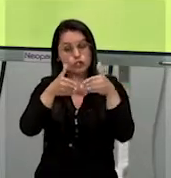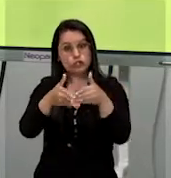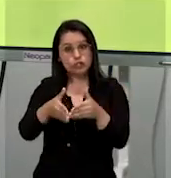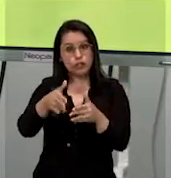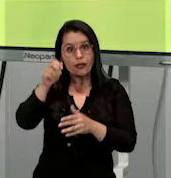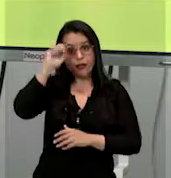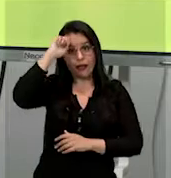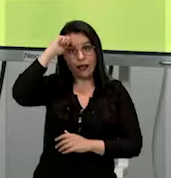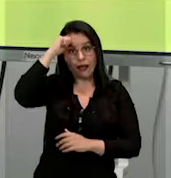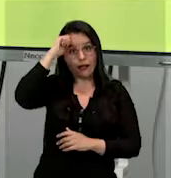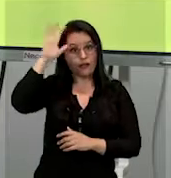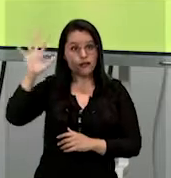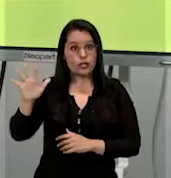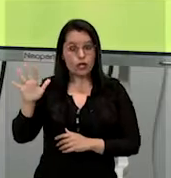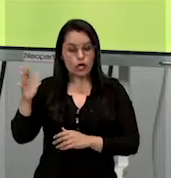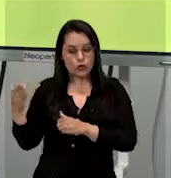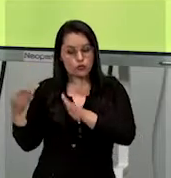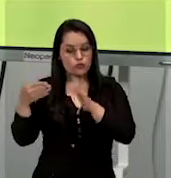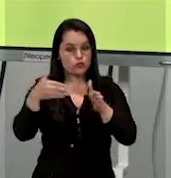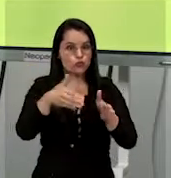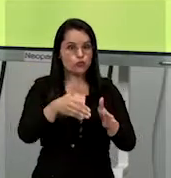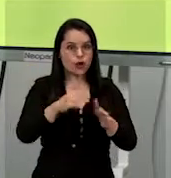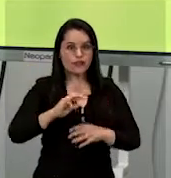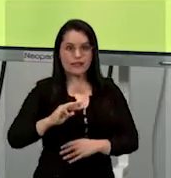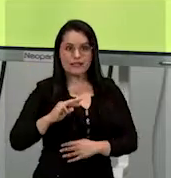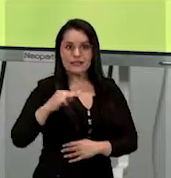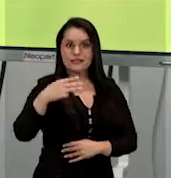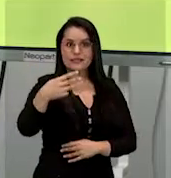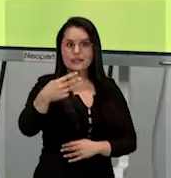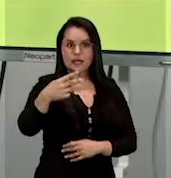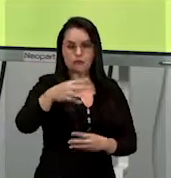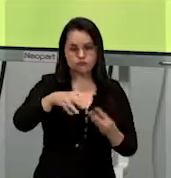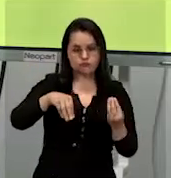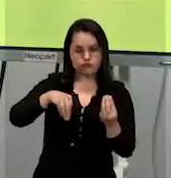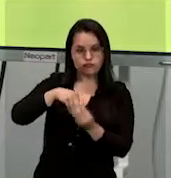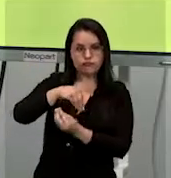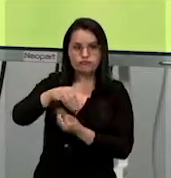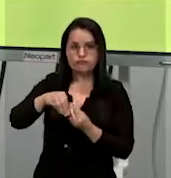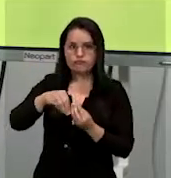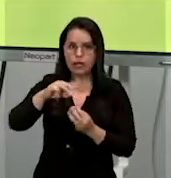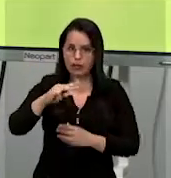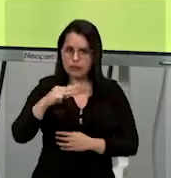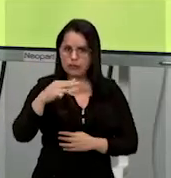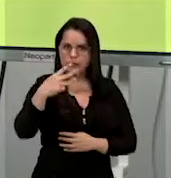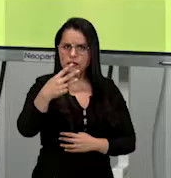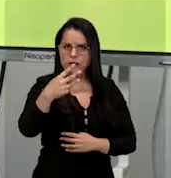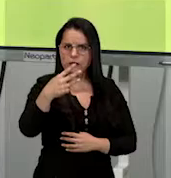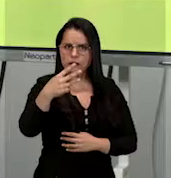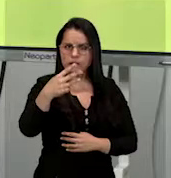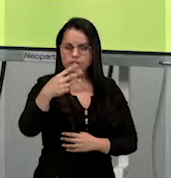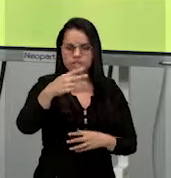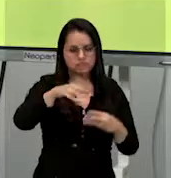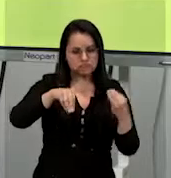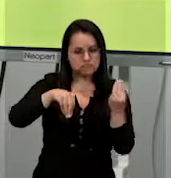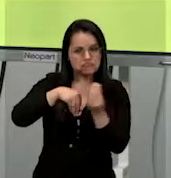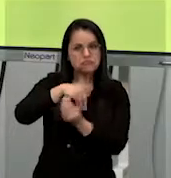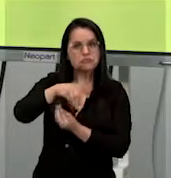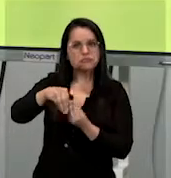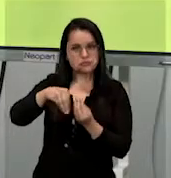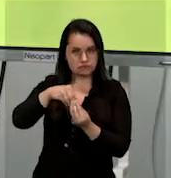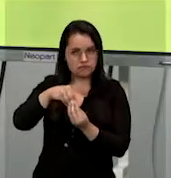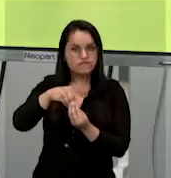então, veio a miscigenação tri-híbrida. Como nós já sabemos, tri significa 3 e híbrida é a